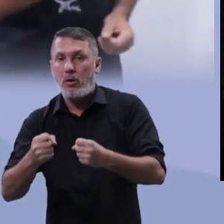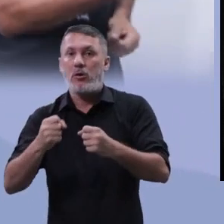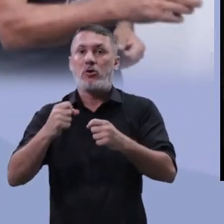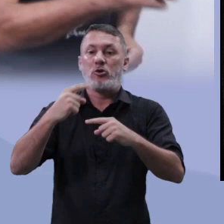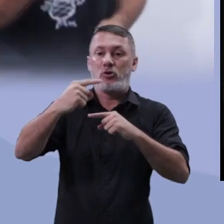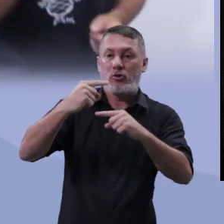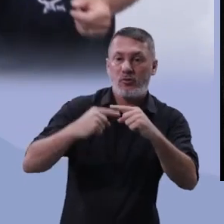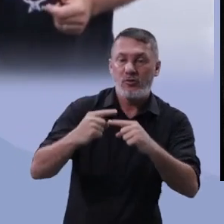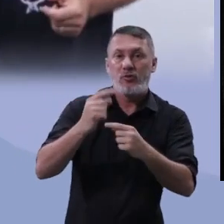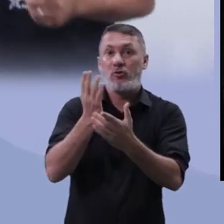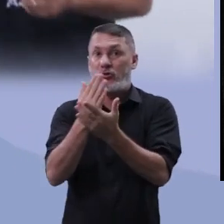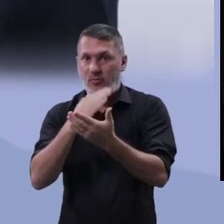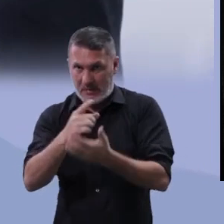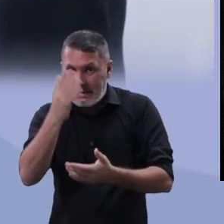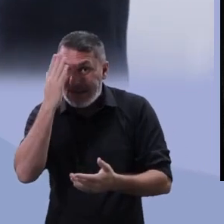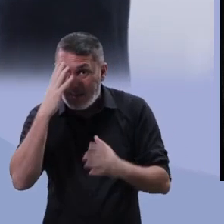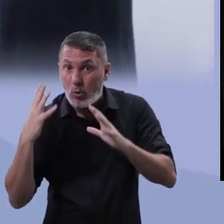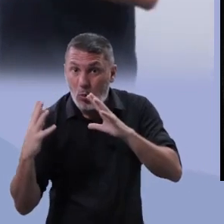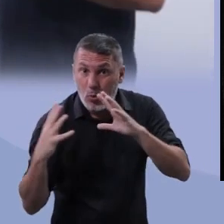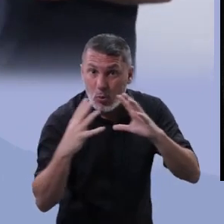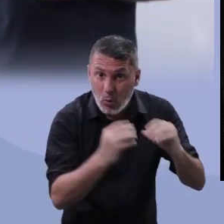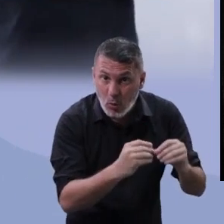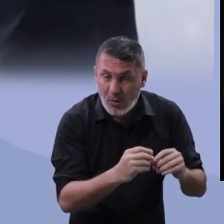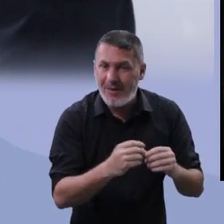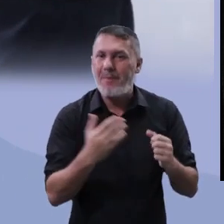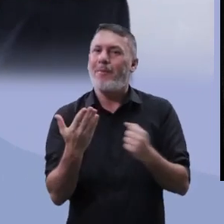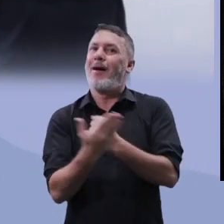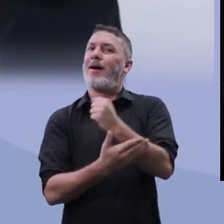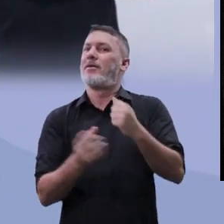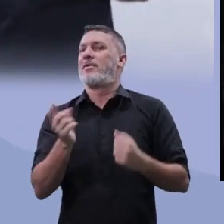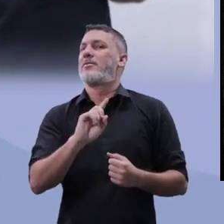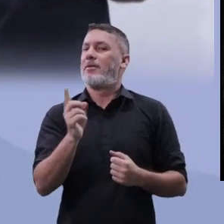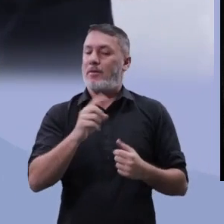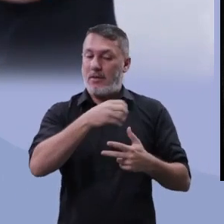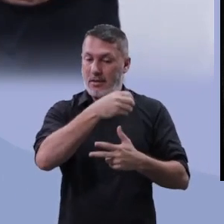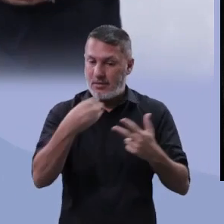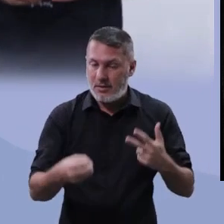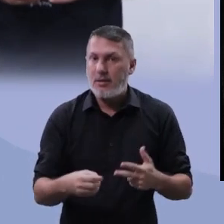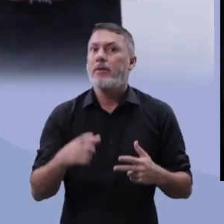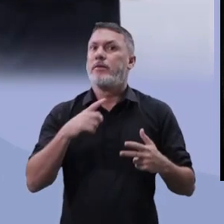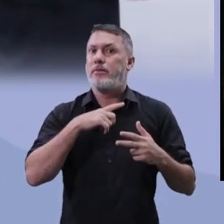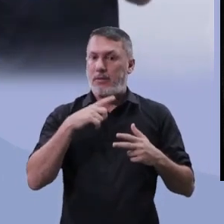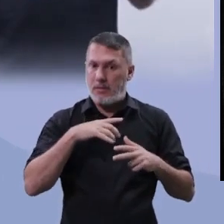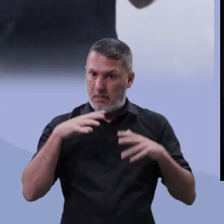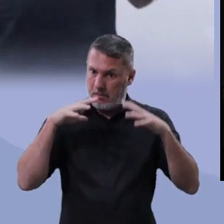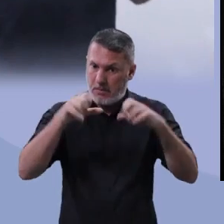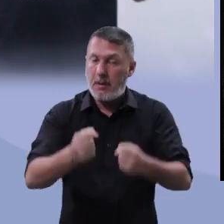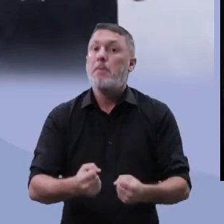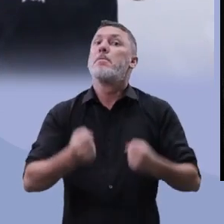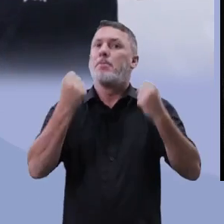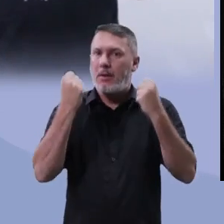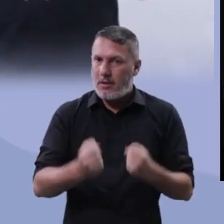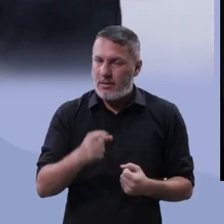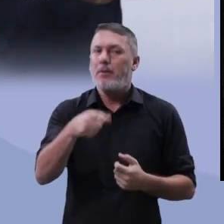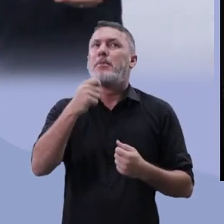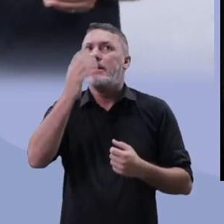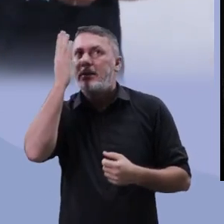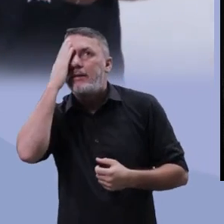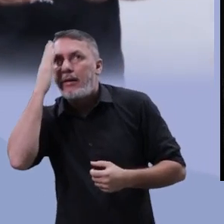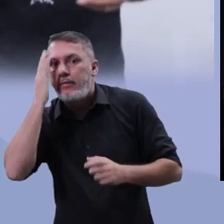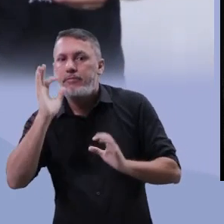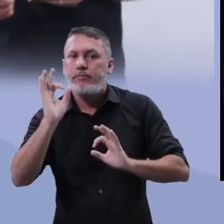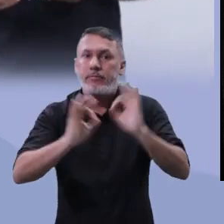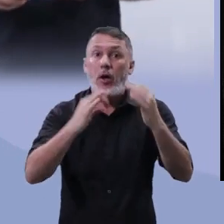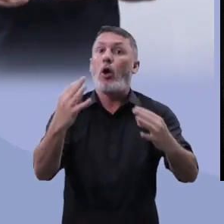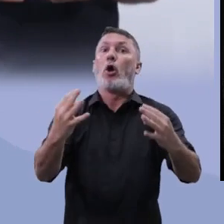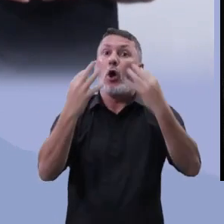Na fração, no decimal. Tá preparado, meu hacker? O Enem vai cobrar questões disso tudo aí para você, tá certo? Então tem que